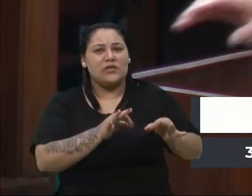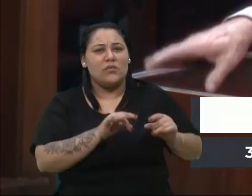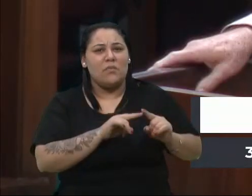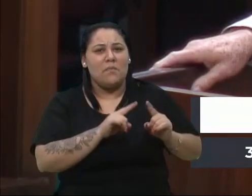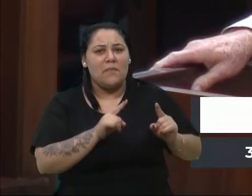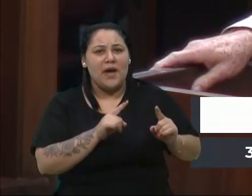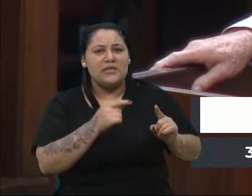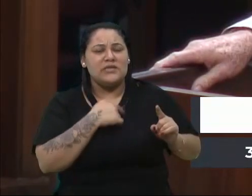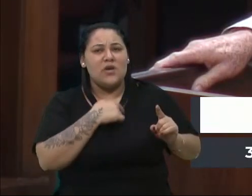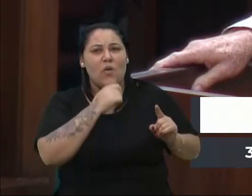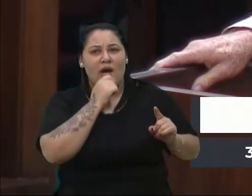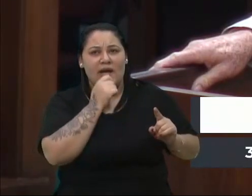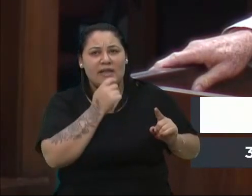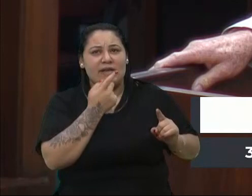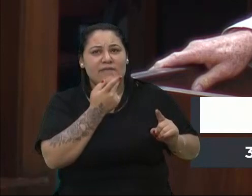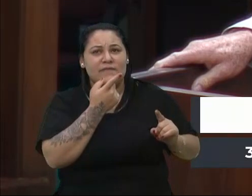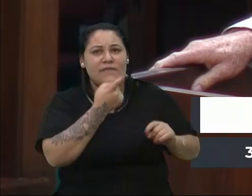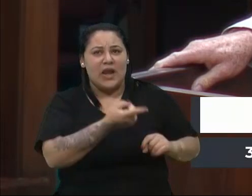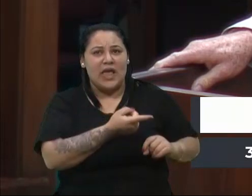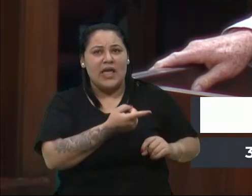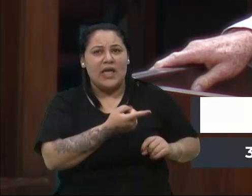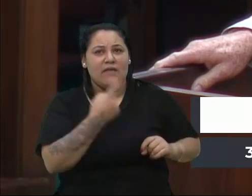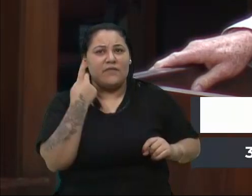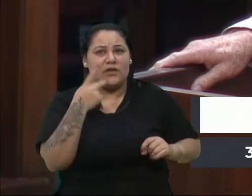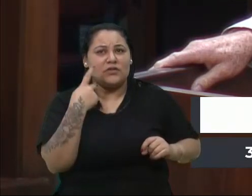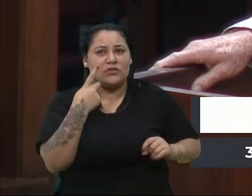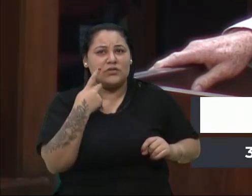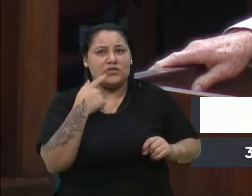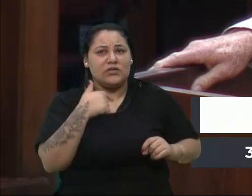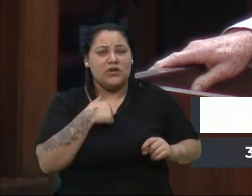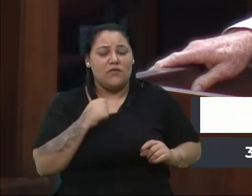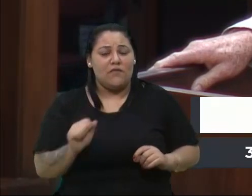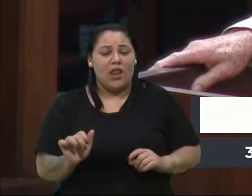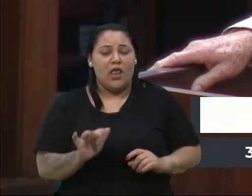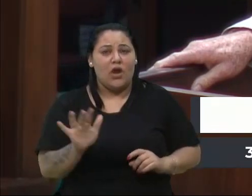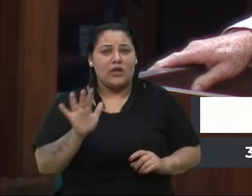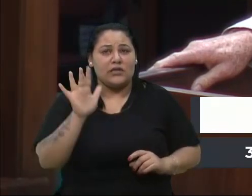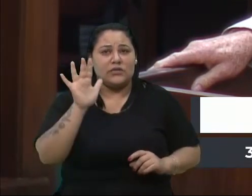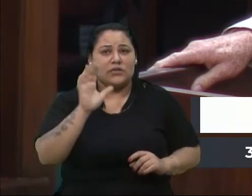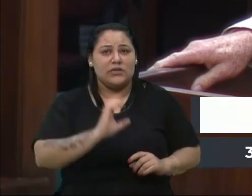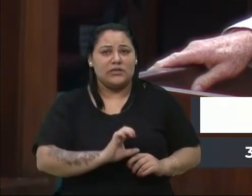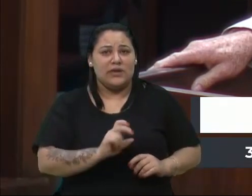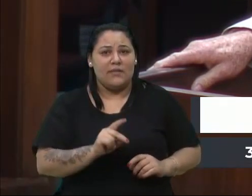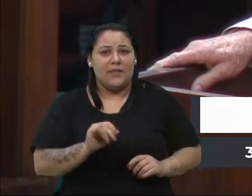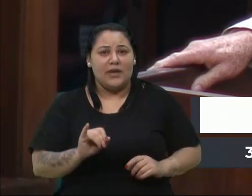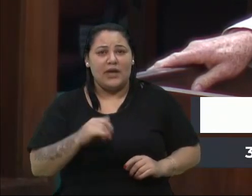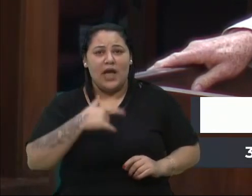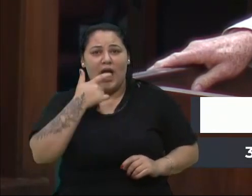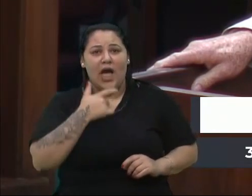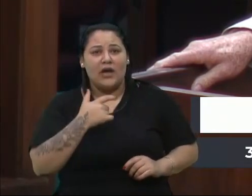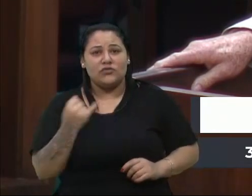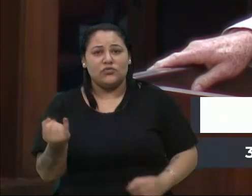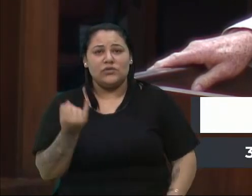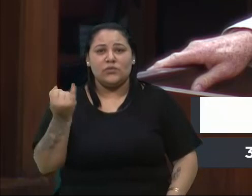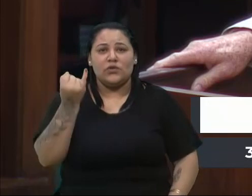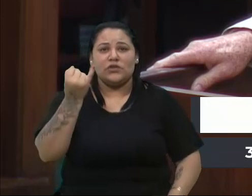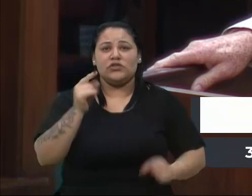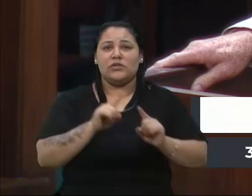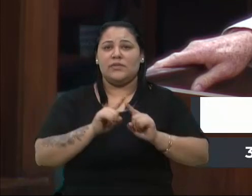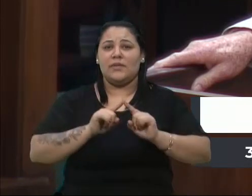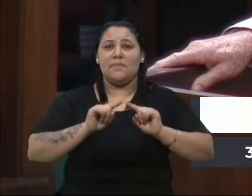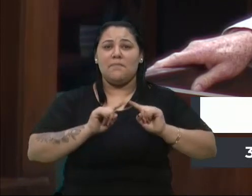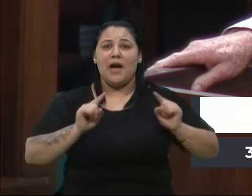corrigi a vereadora Estela dizendo que eu valorizo a CPI, acho importante a CPI, mas